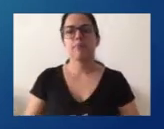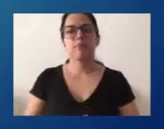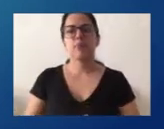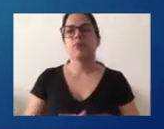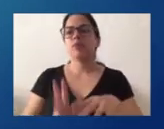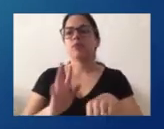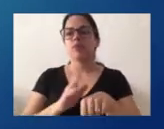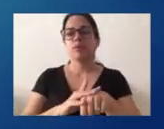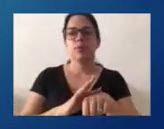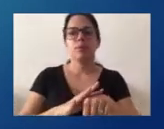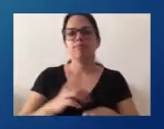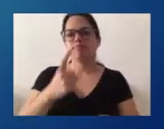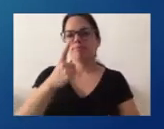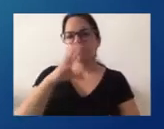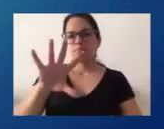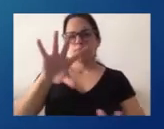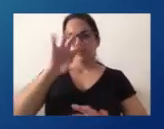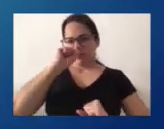inclusive micose.